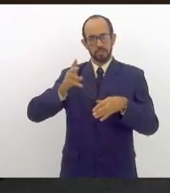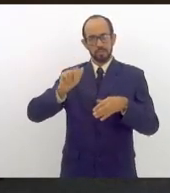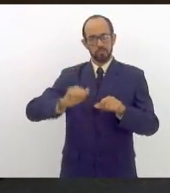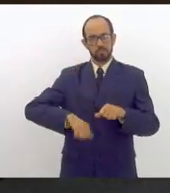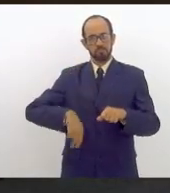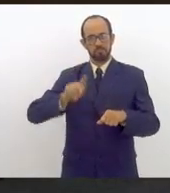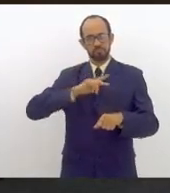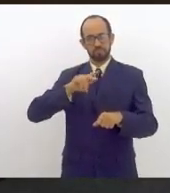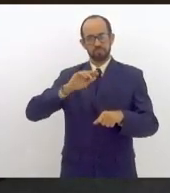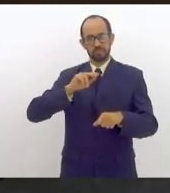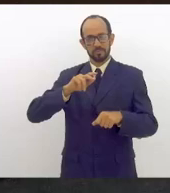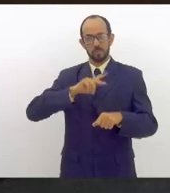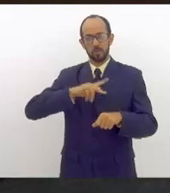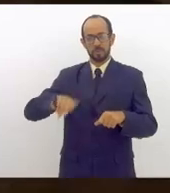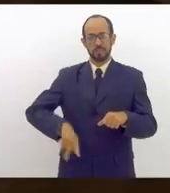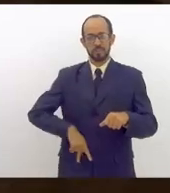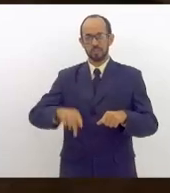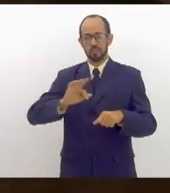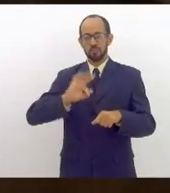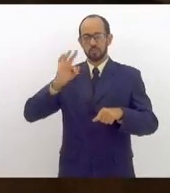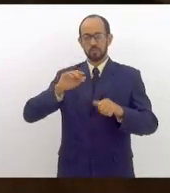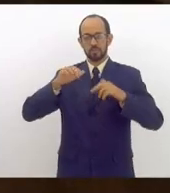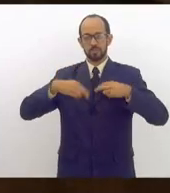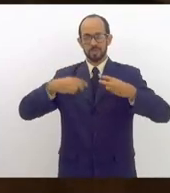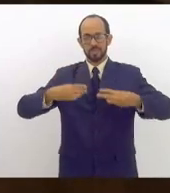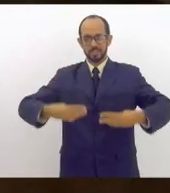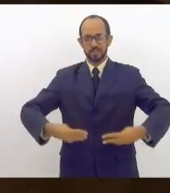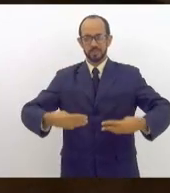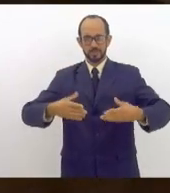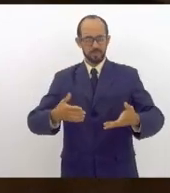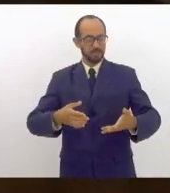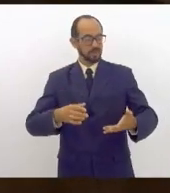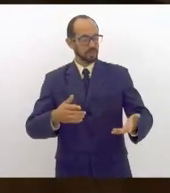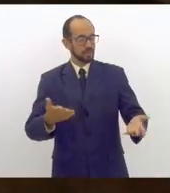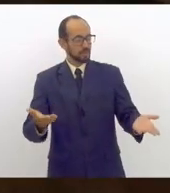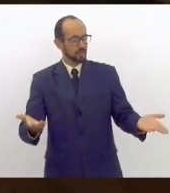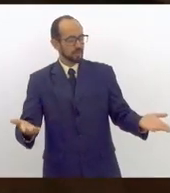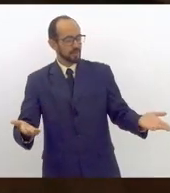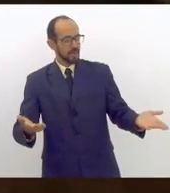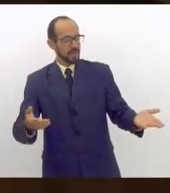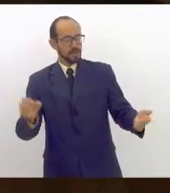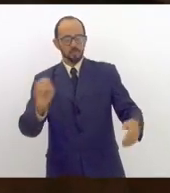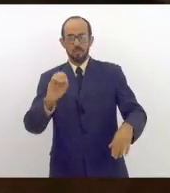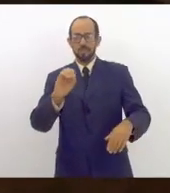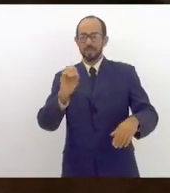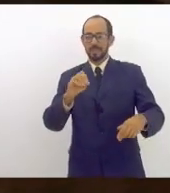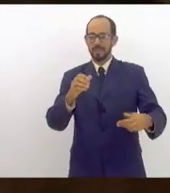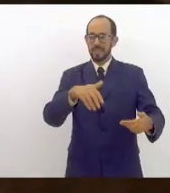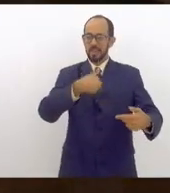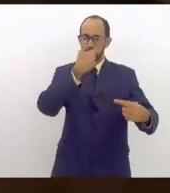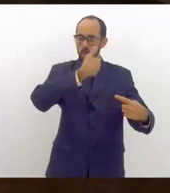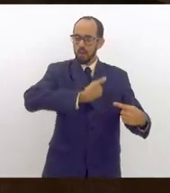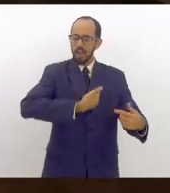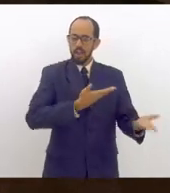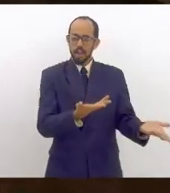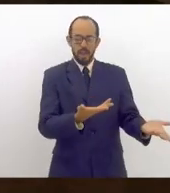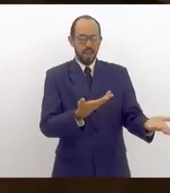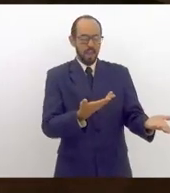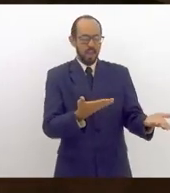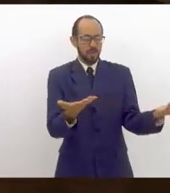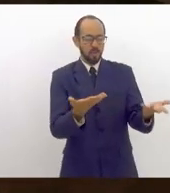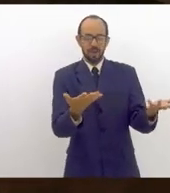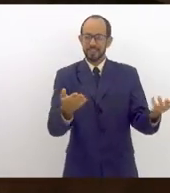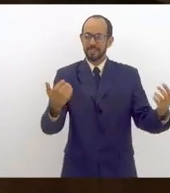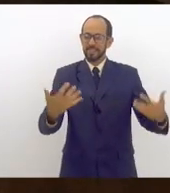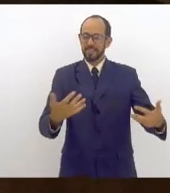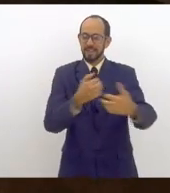ministro. Poxa, ninguém me ligava nenhuma, foi só sair o nome que agora está todo mundo querendo me dar beijos e abraços. Que bom, hein?